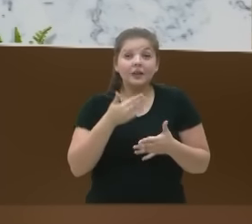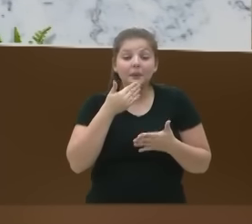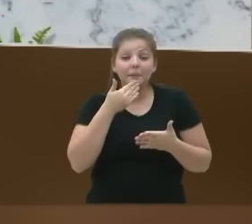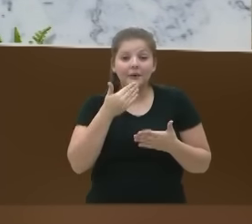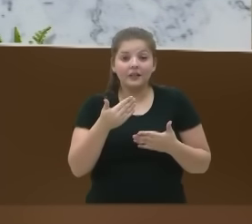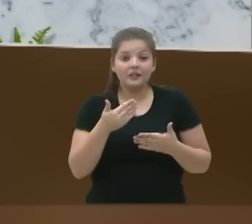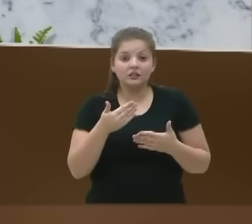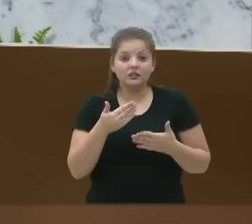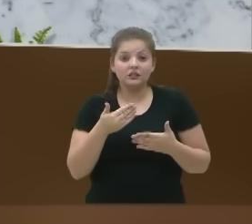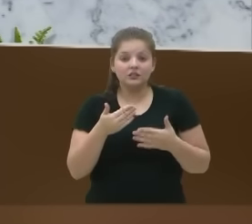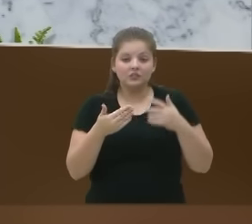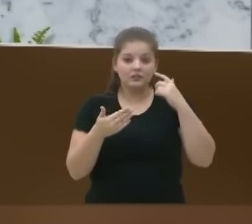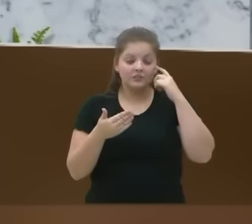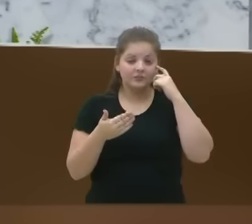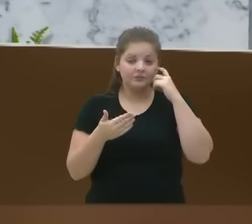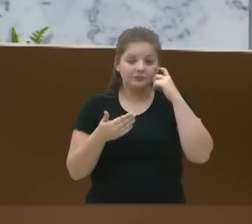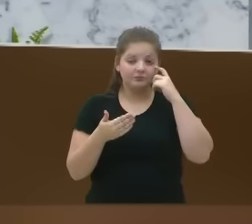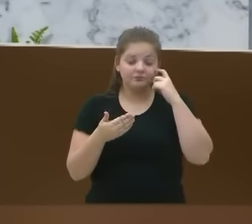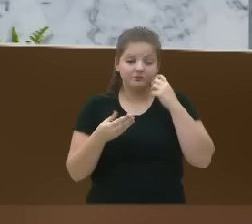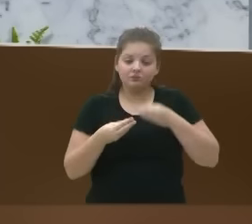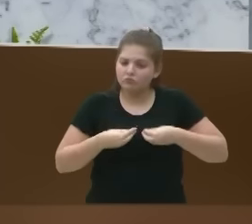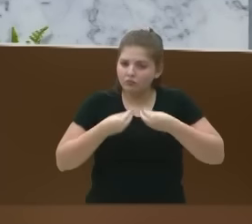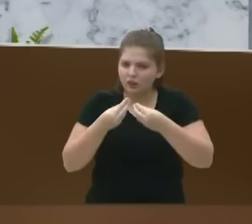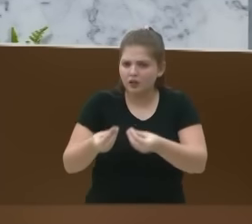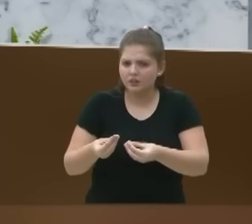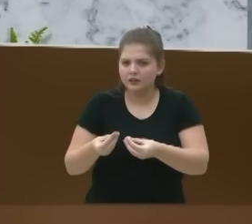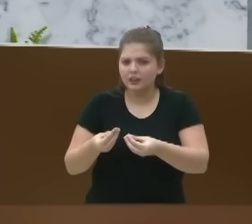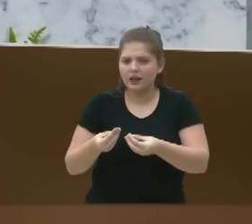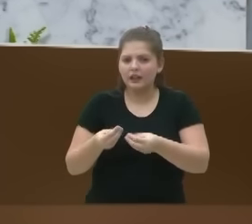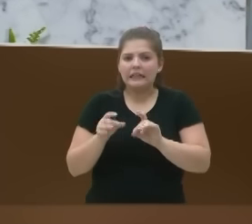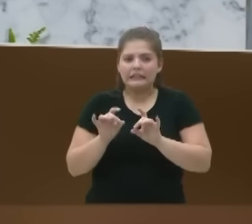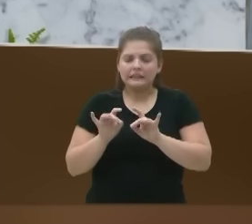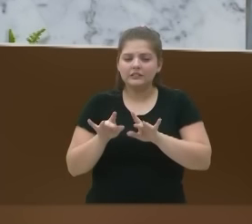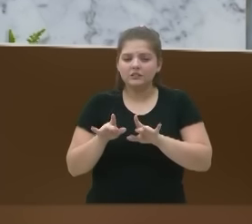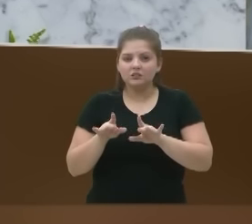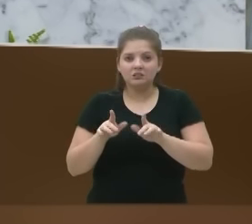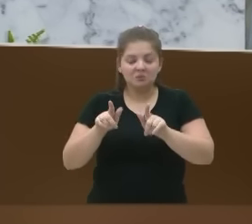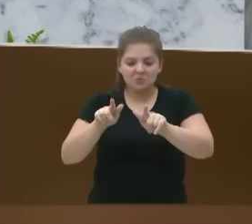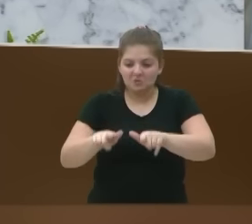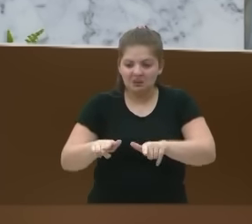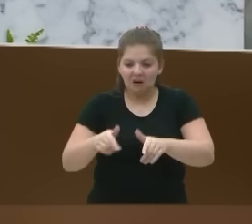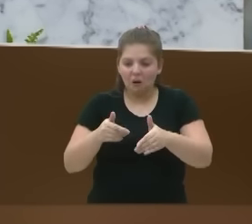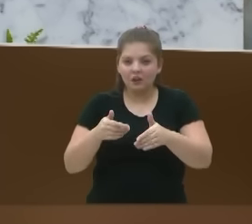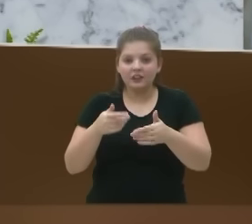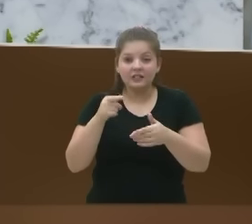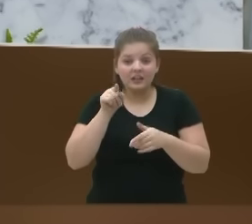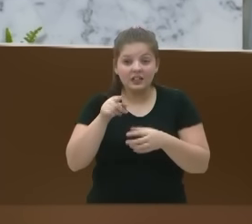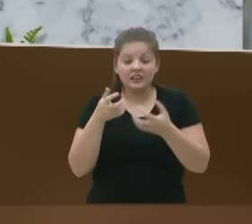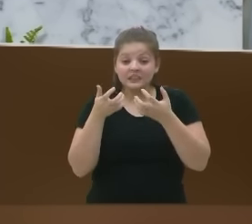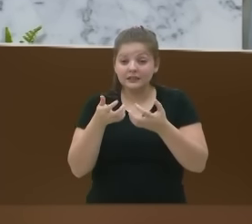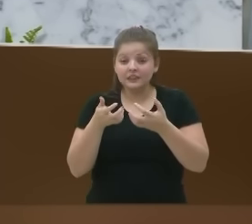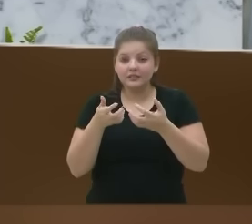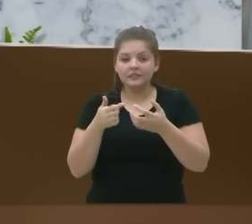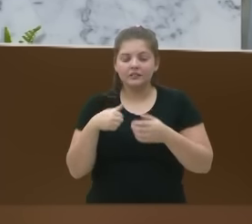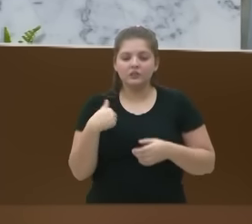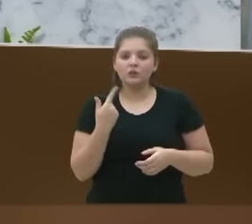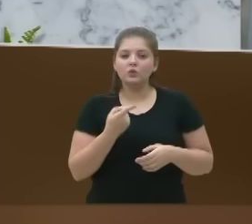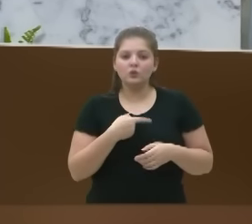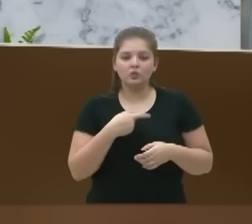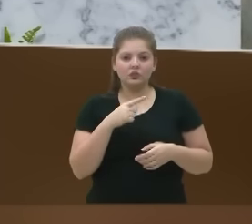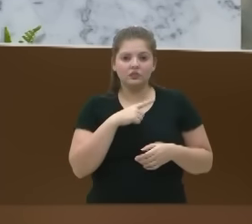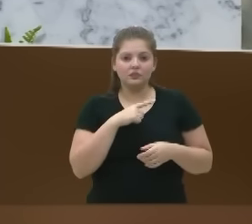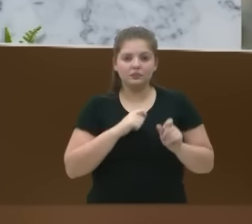Aí o ministério dá a concessão, onde eles querem. E nós tivemos a concessão